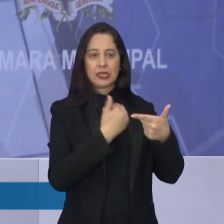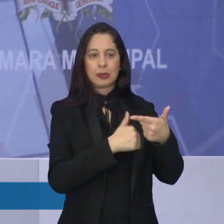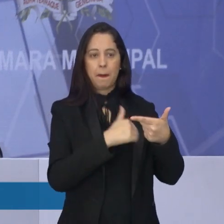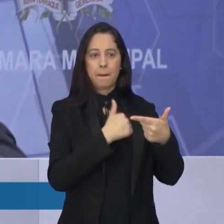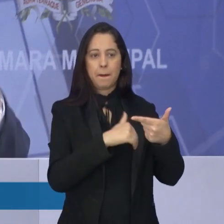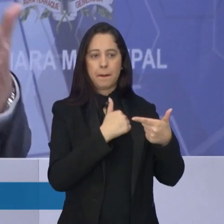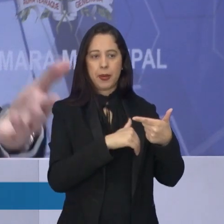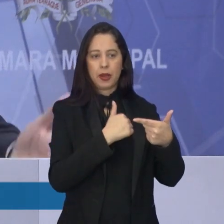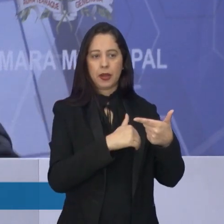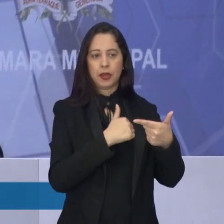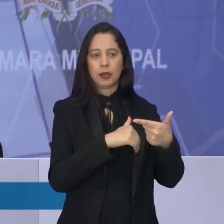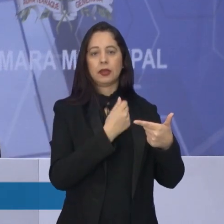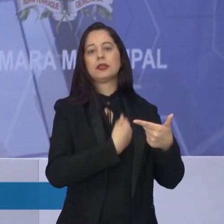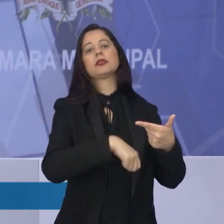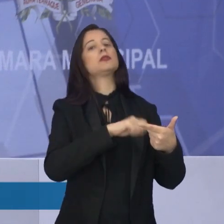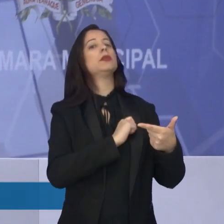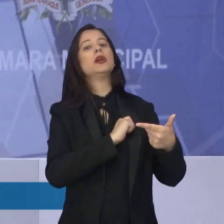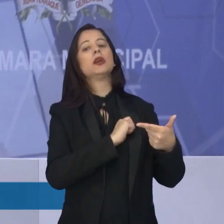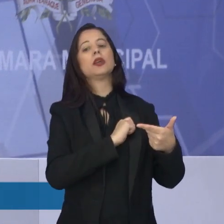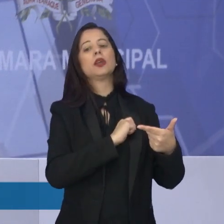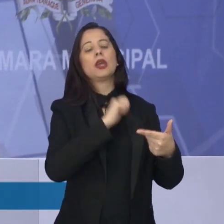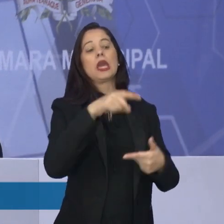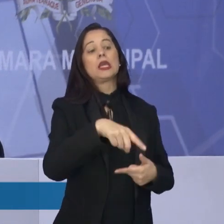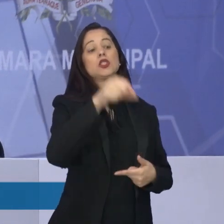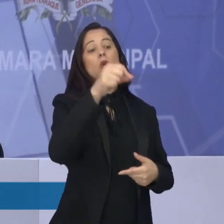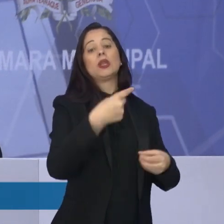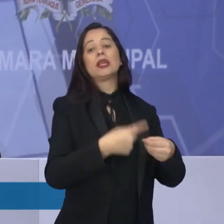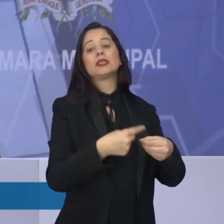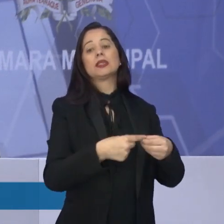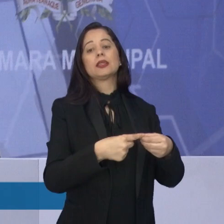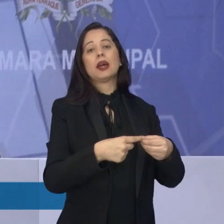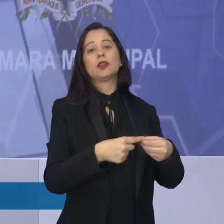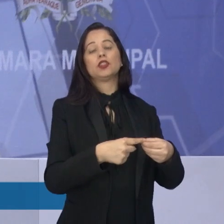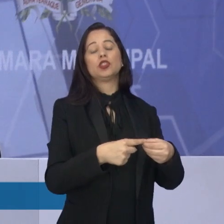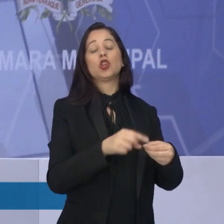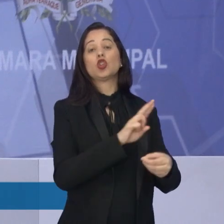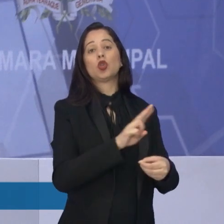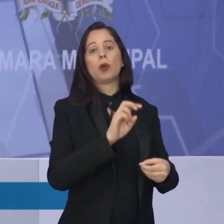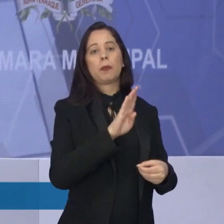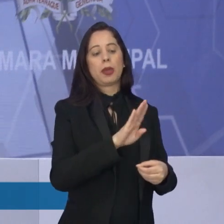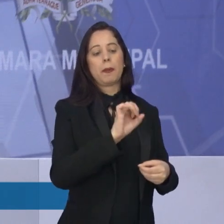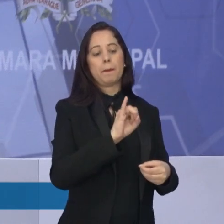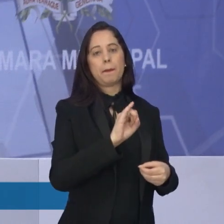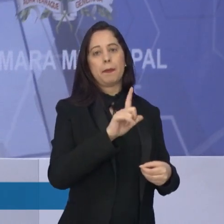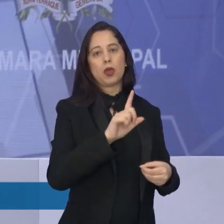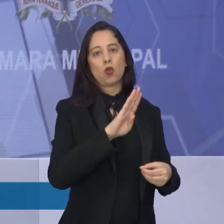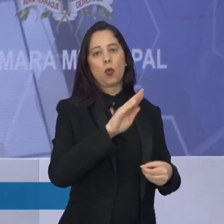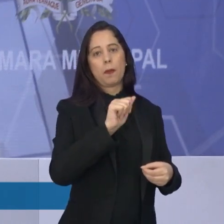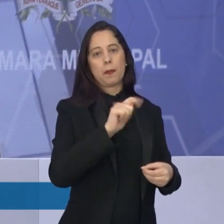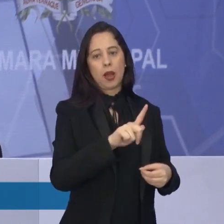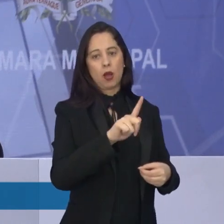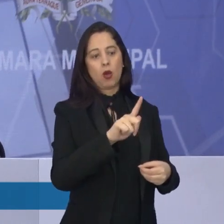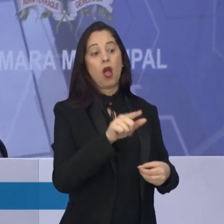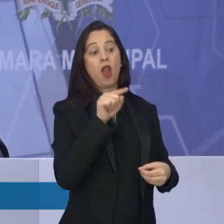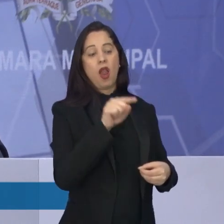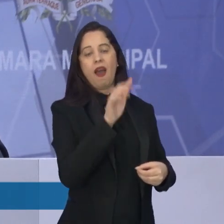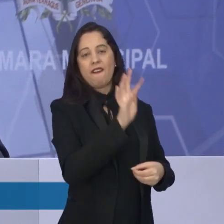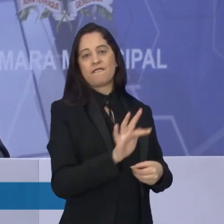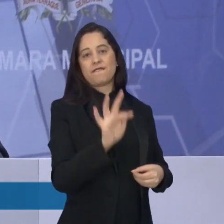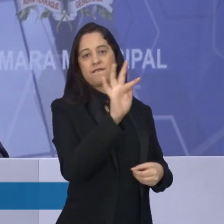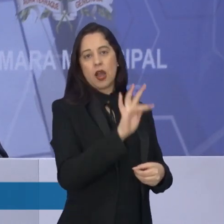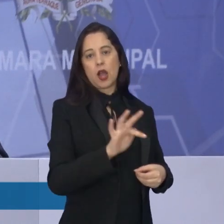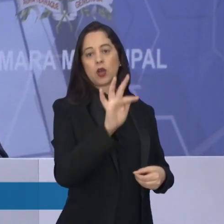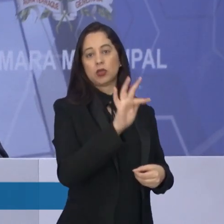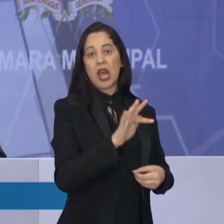Na Espanha, a cidade escolhida, sempre pelo mesmo critério, foi Bilbao. E o que eu encontrei lá? A Universidade do País